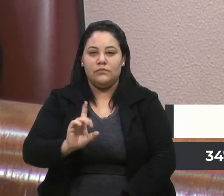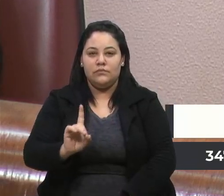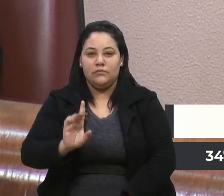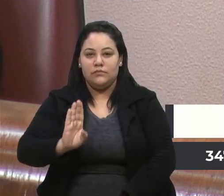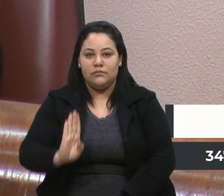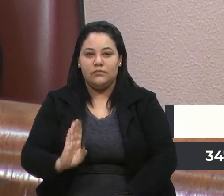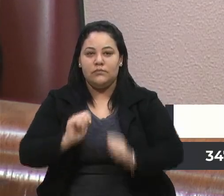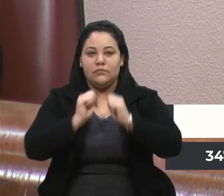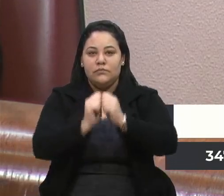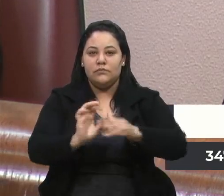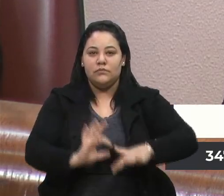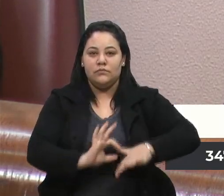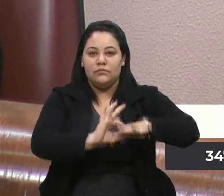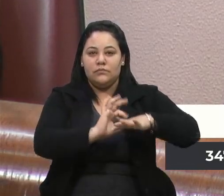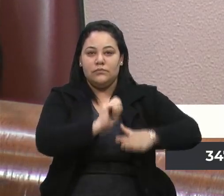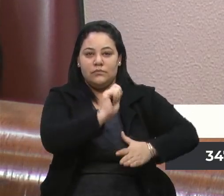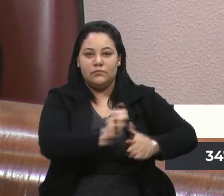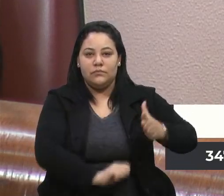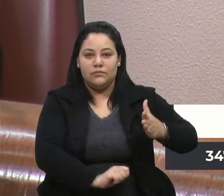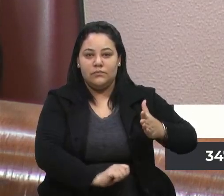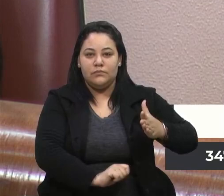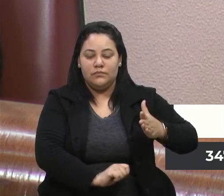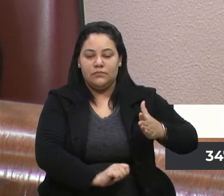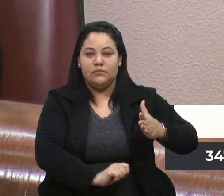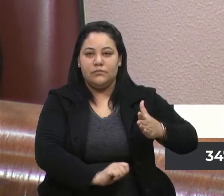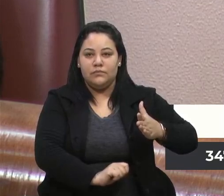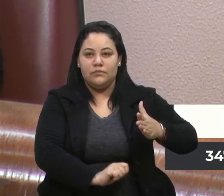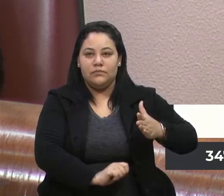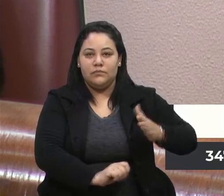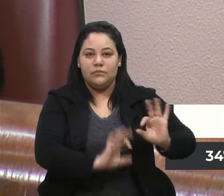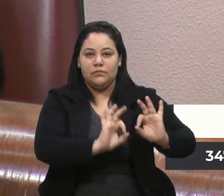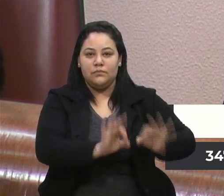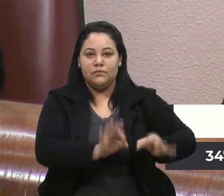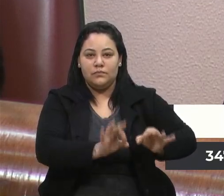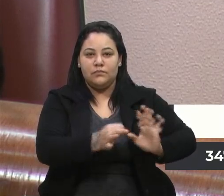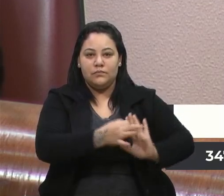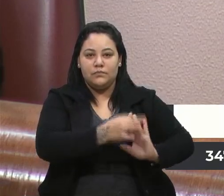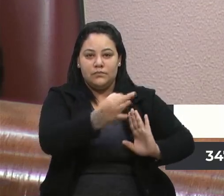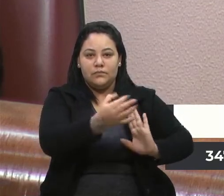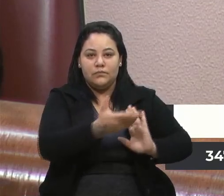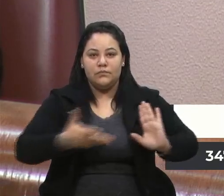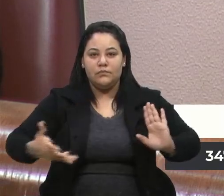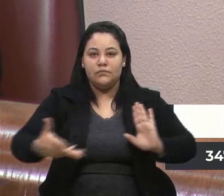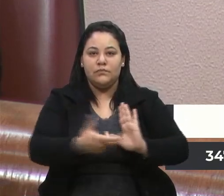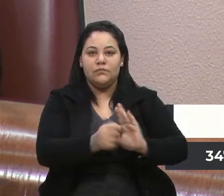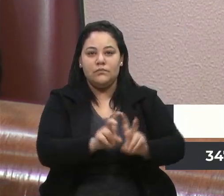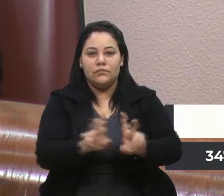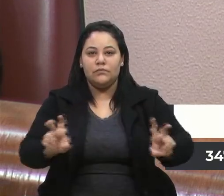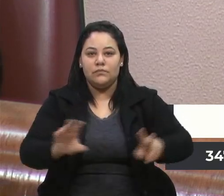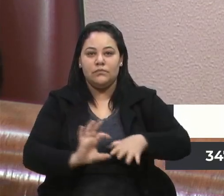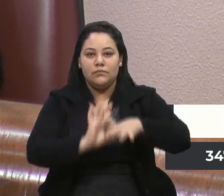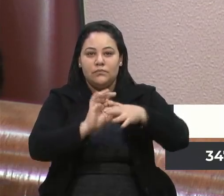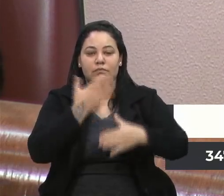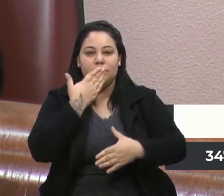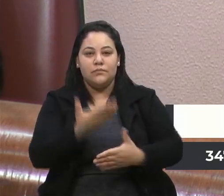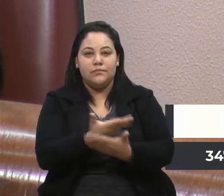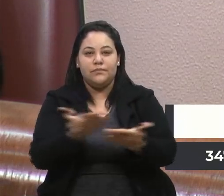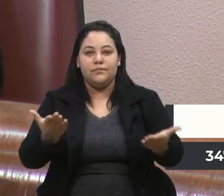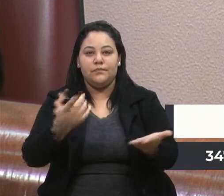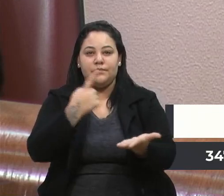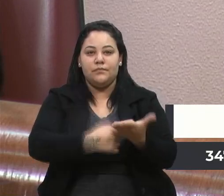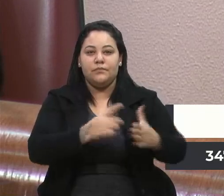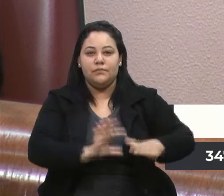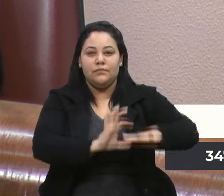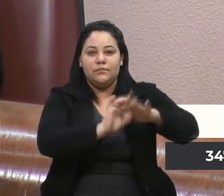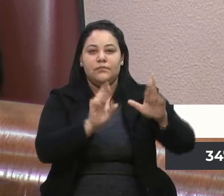que abaixo subscreve, com a anuência da maioria dos demais líderes de bancada, solicita o espaço para acordo de liderança da sessão ordinária do dia